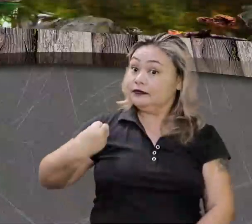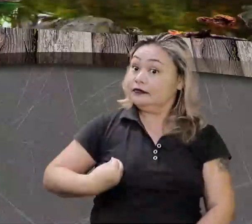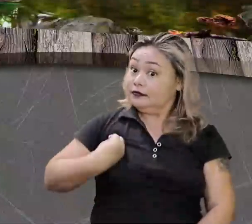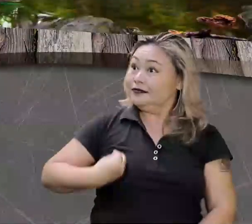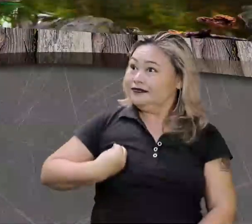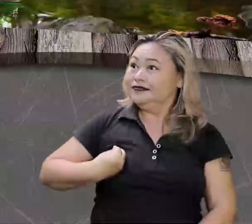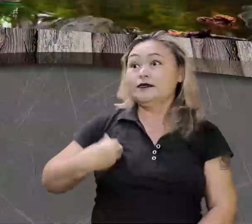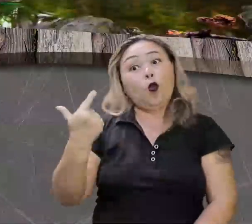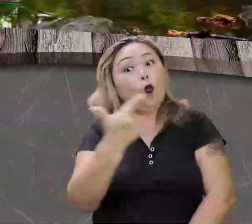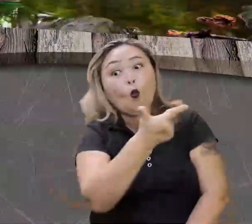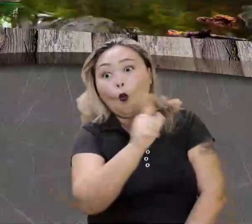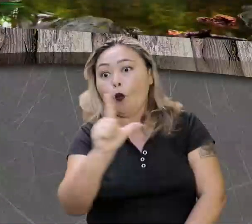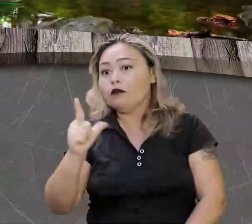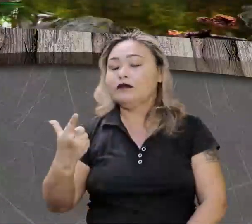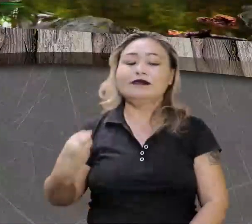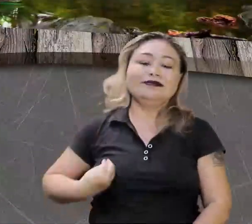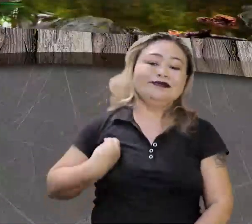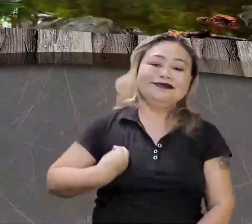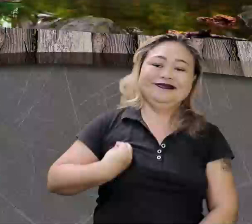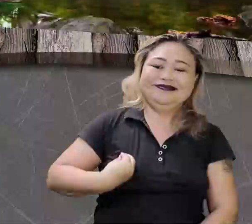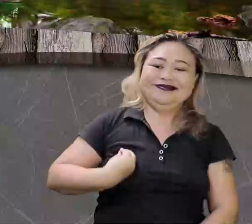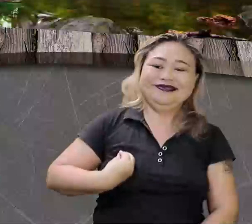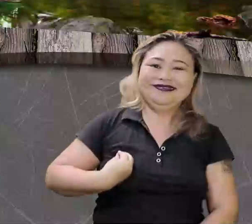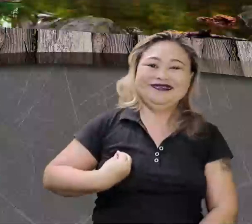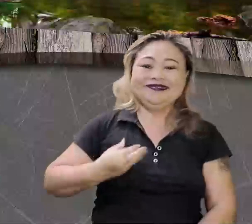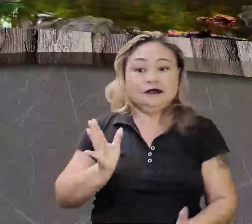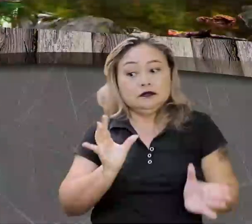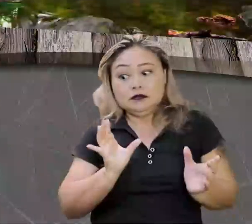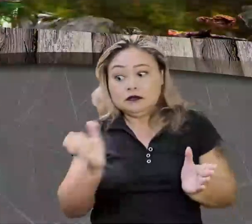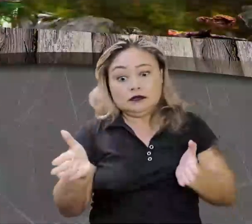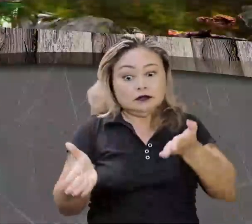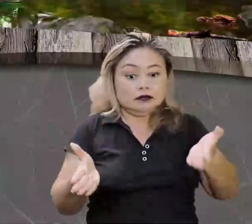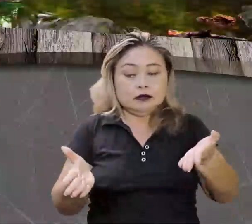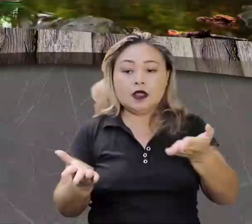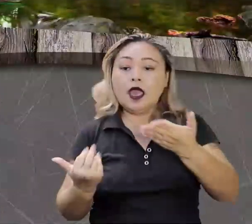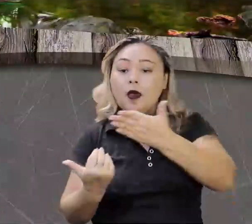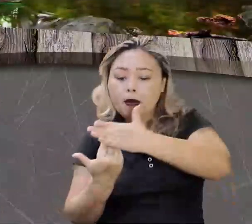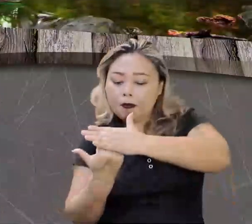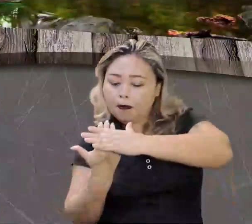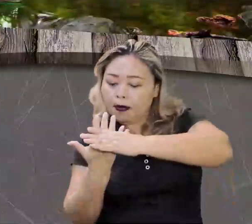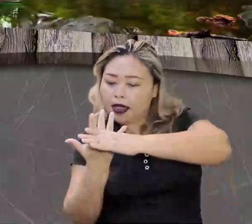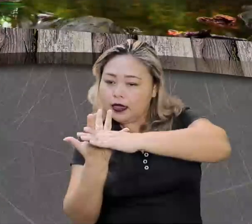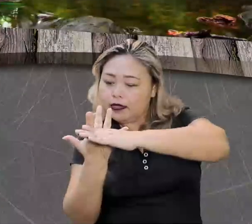e elementos abióticos. Ou seja, uma planta,